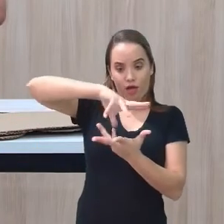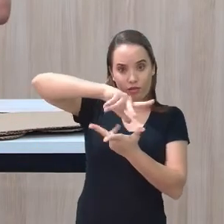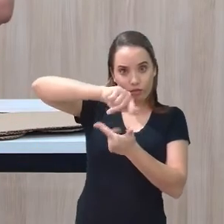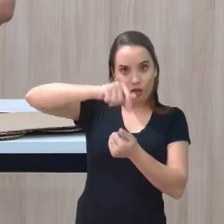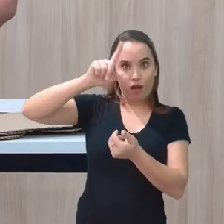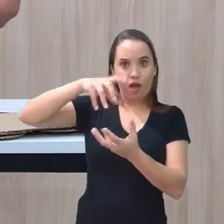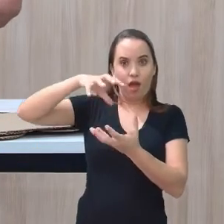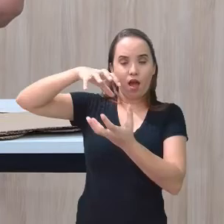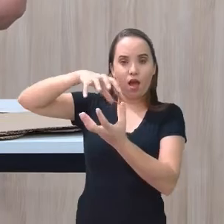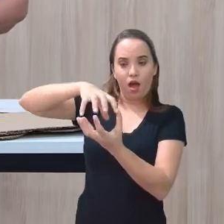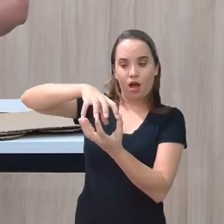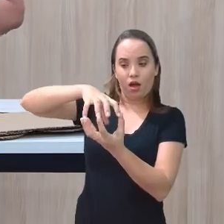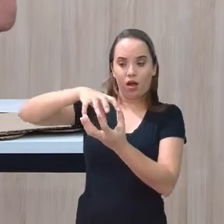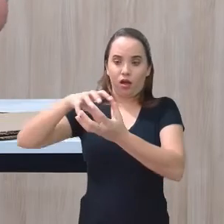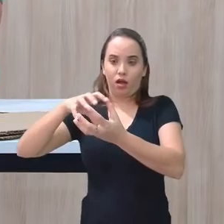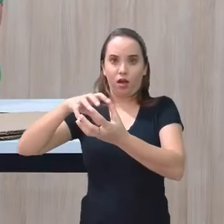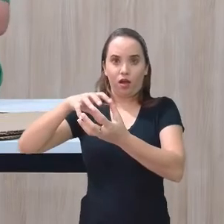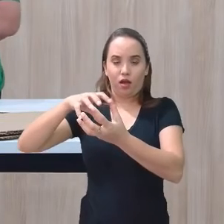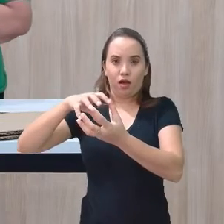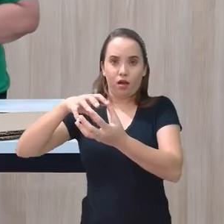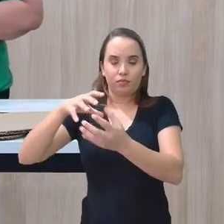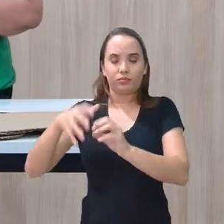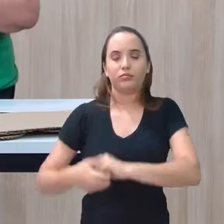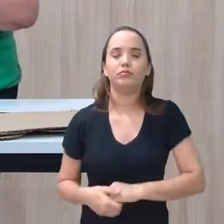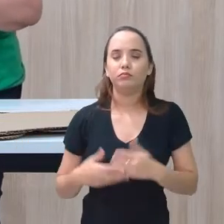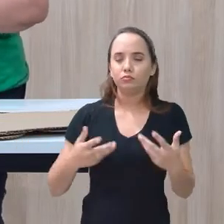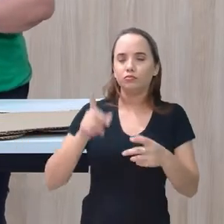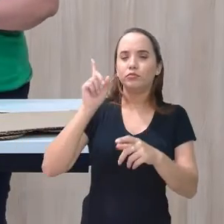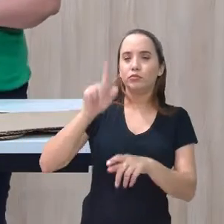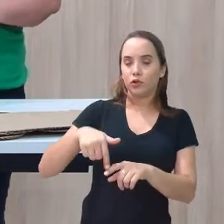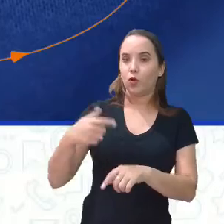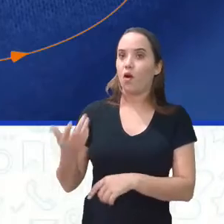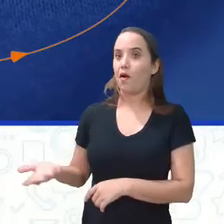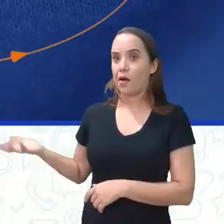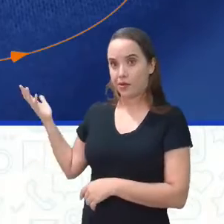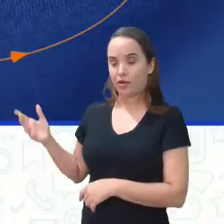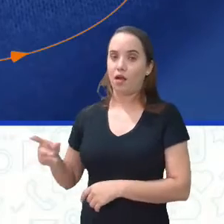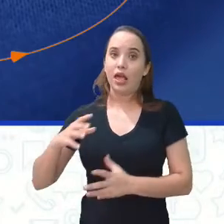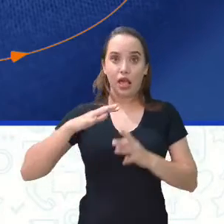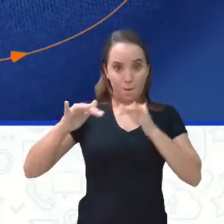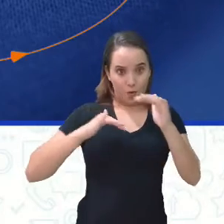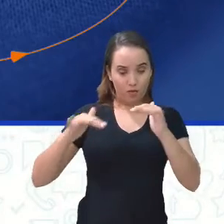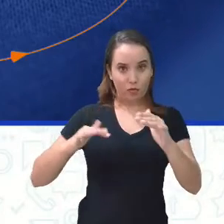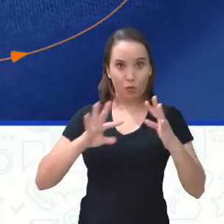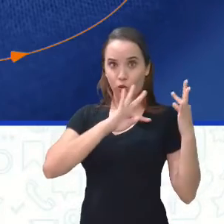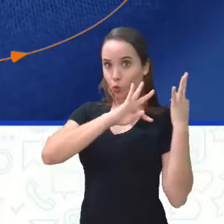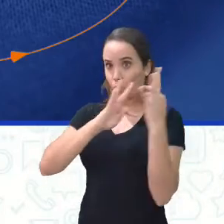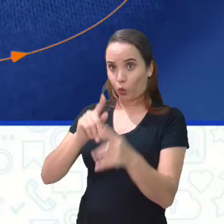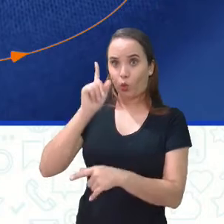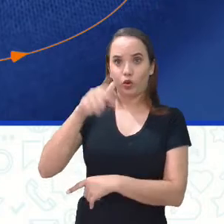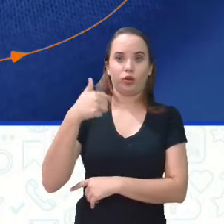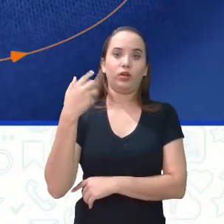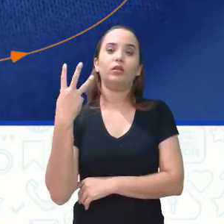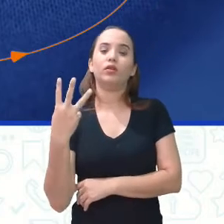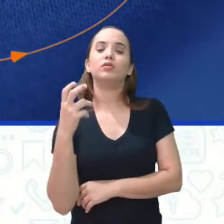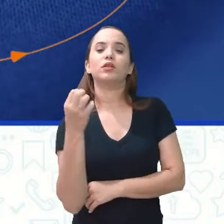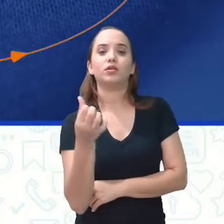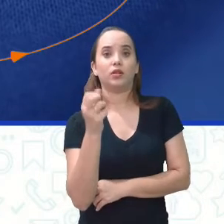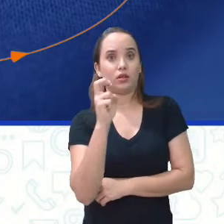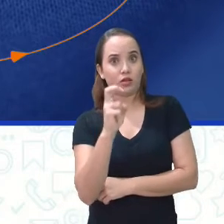o movimento de translação corresponde aí a 365 dias, 5 horas e 48